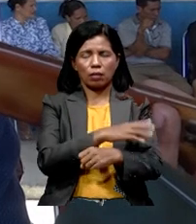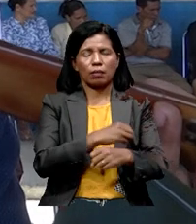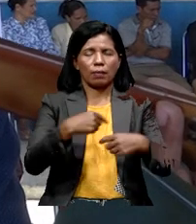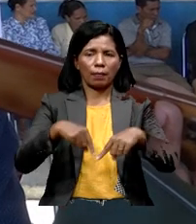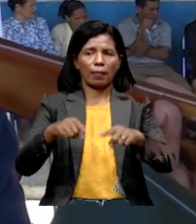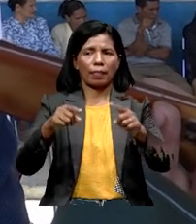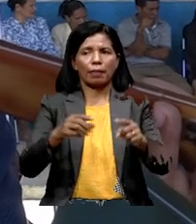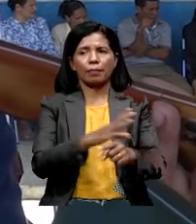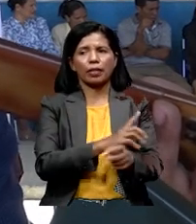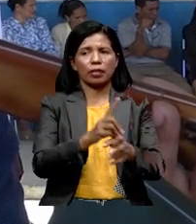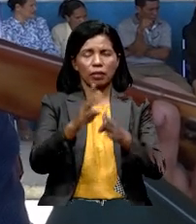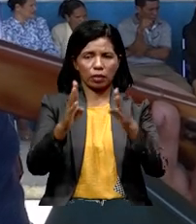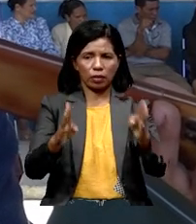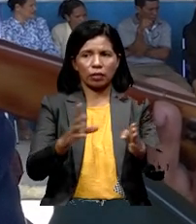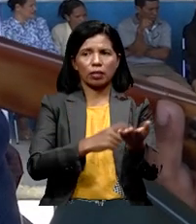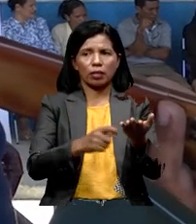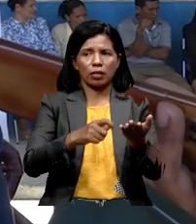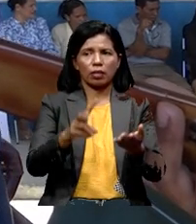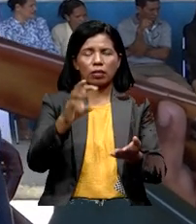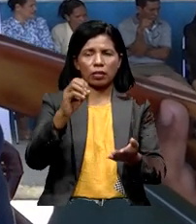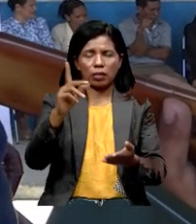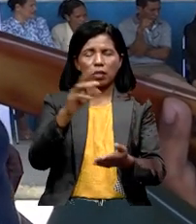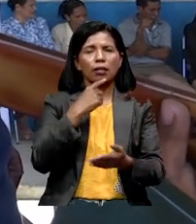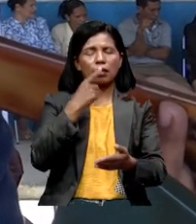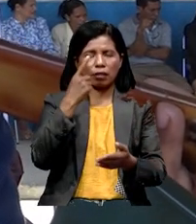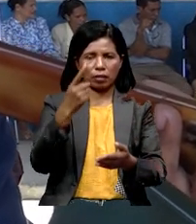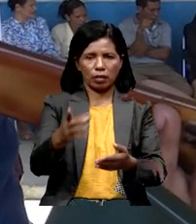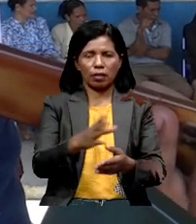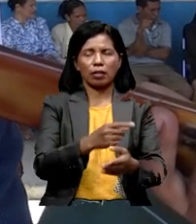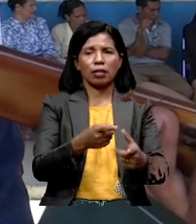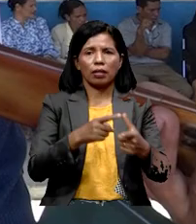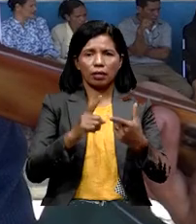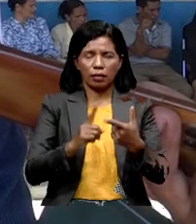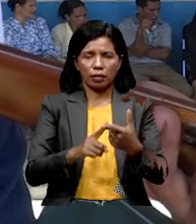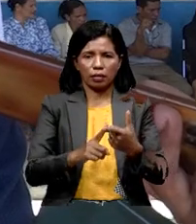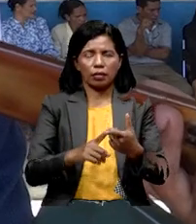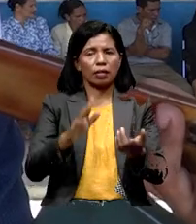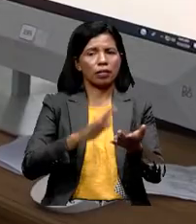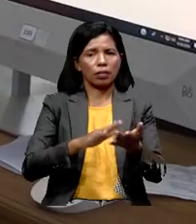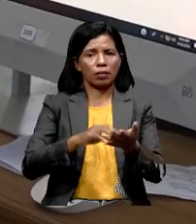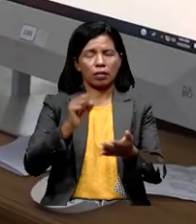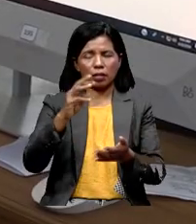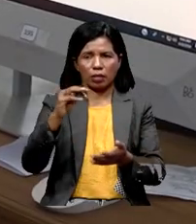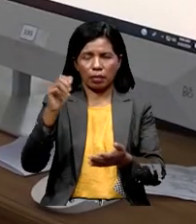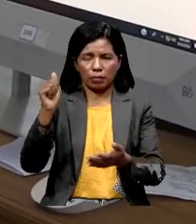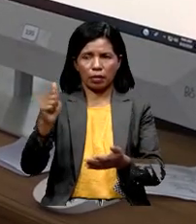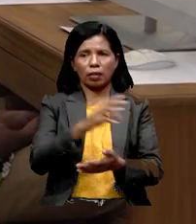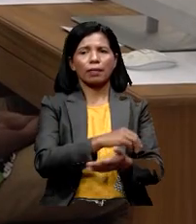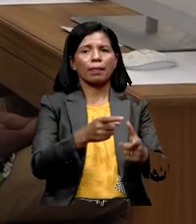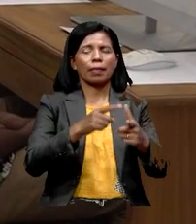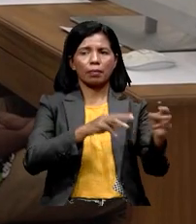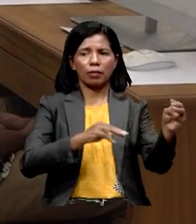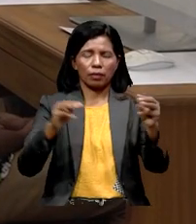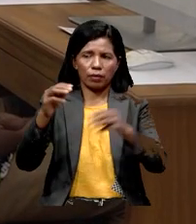diretor geral ensino secundário no técnico vocacional até tem, recrutamento para professor ensino secundário geral no técnico vocacional muda